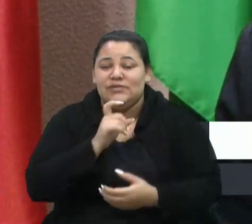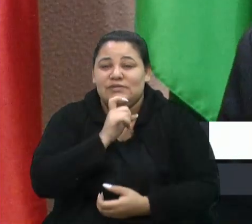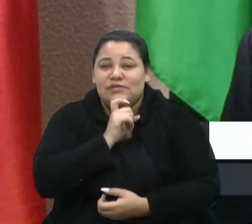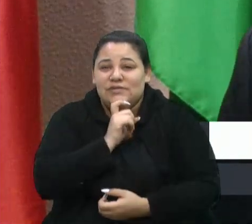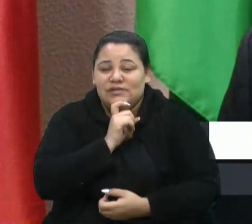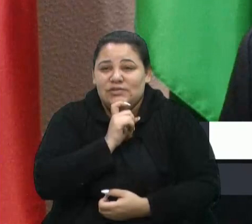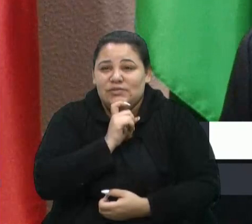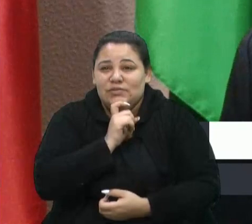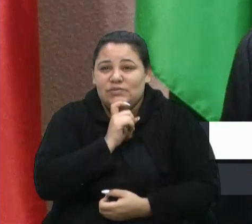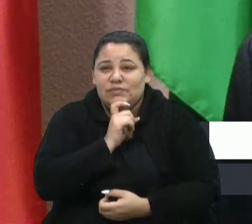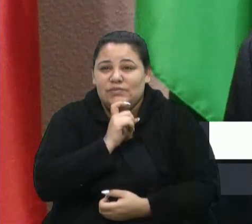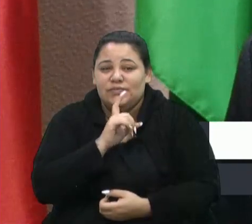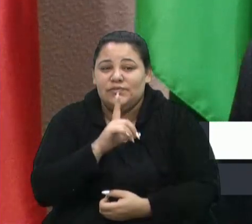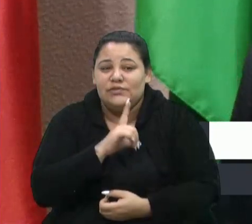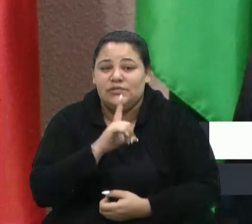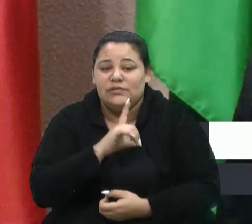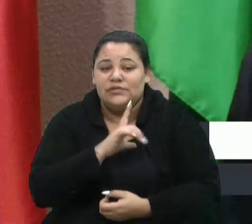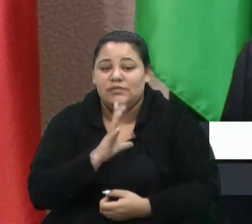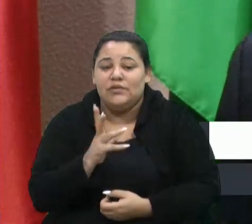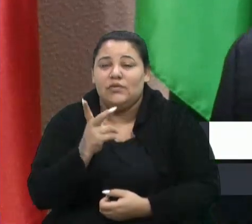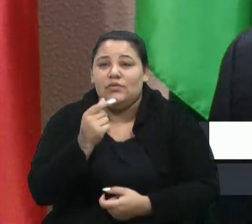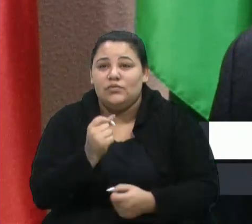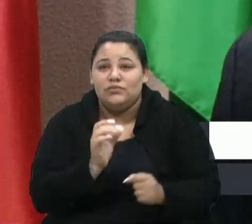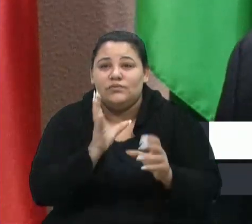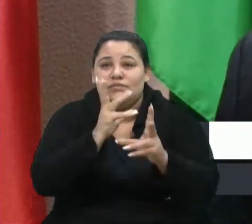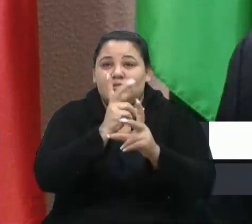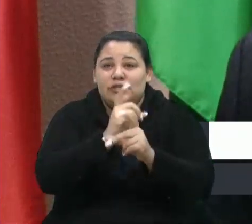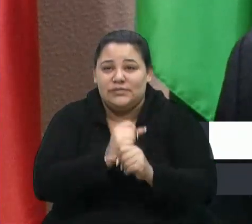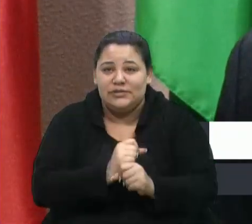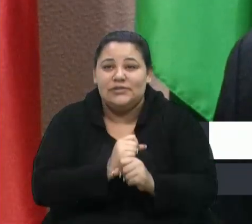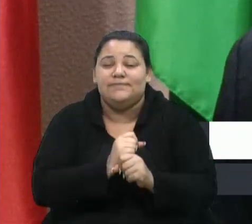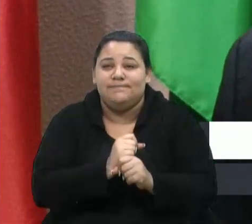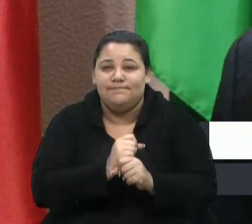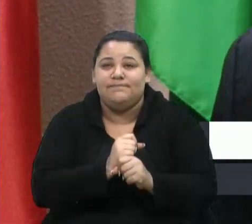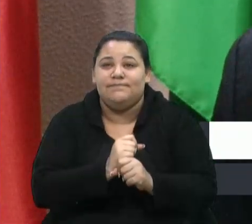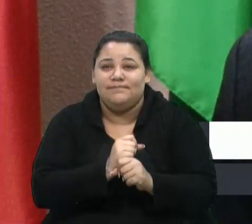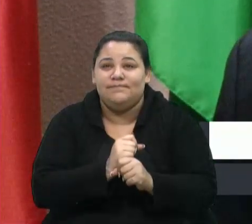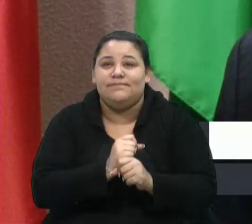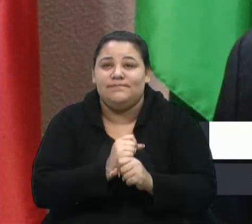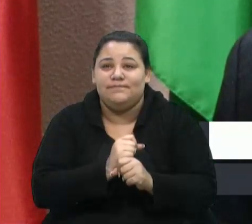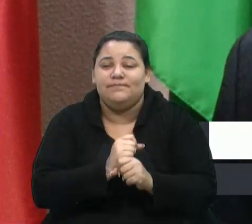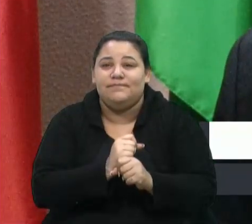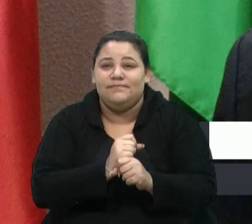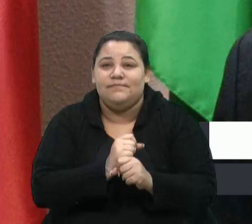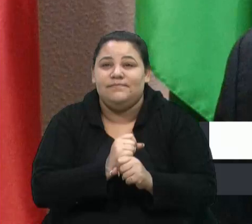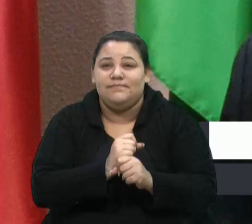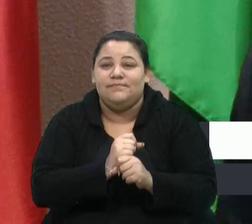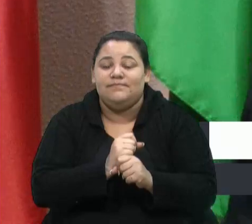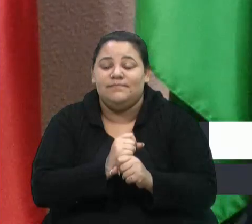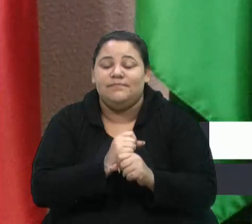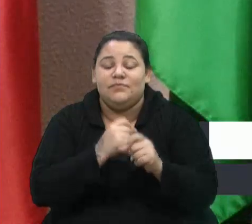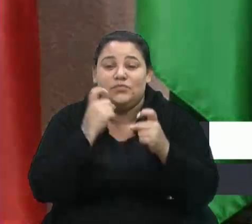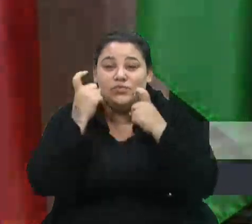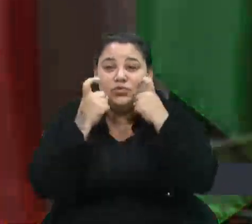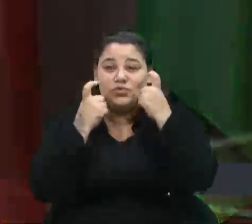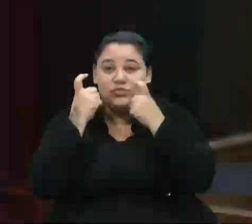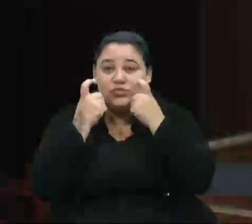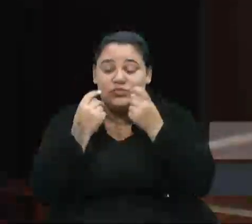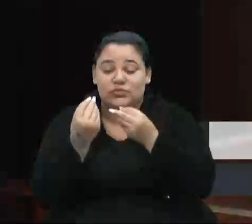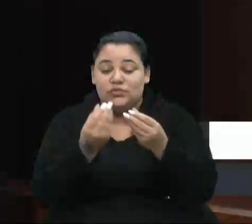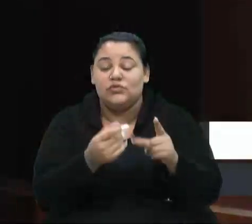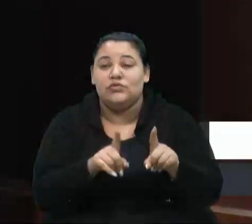e uma grande quantidade de animais que estão na rua, os animais. A gente se preocupa muito também, tenho